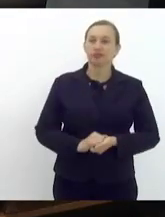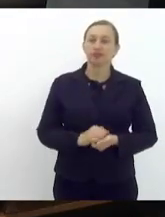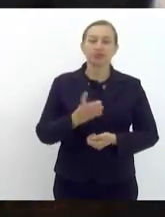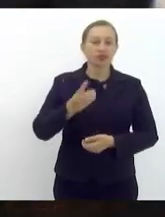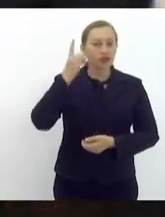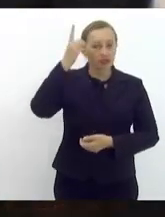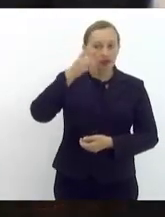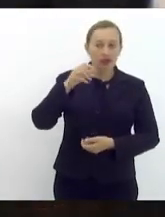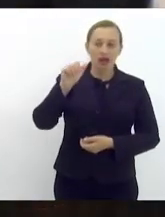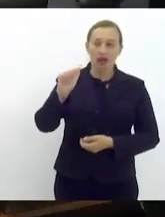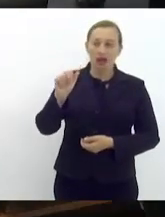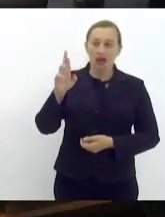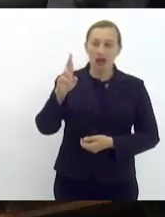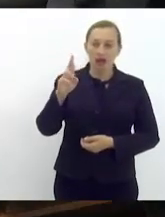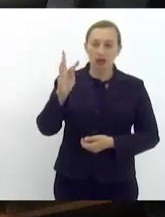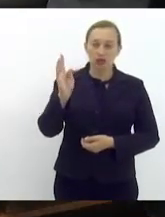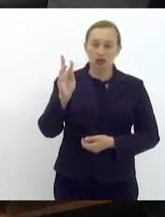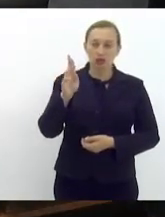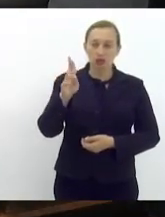Arthur Monteiro.